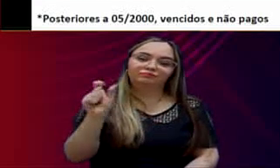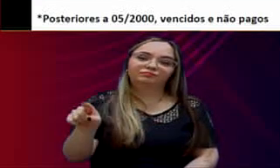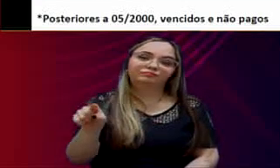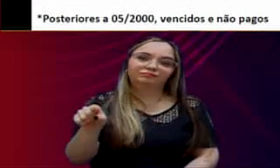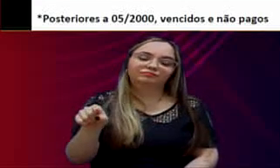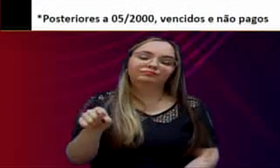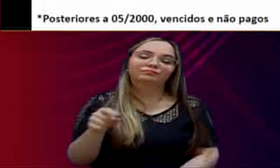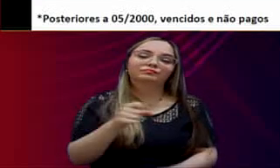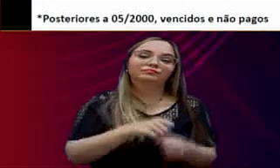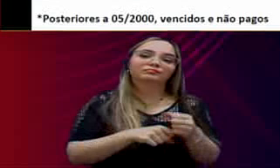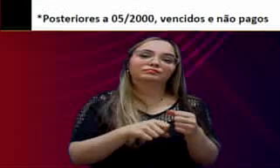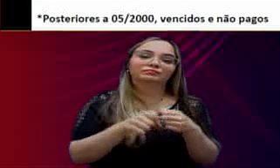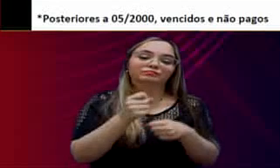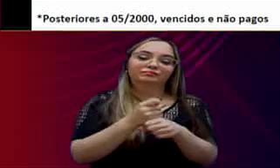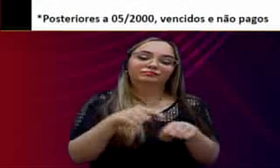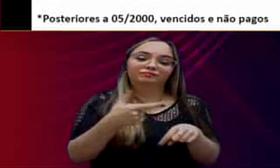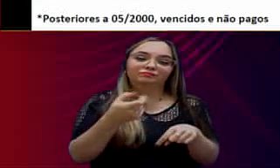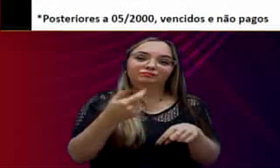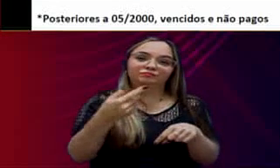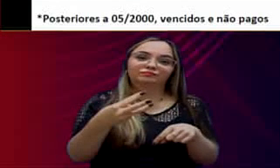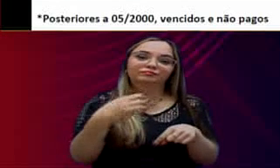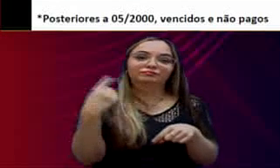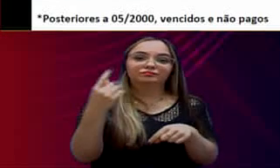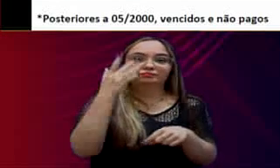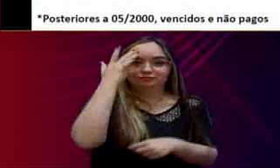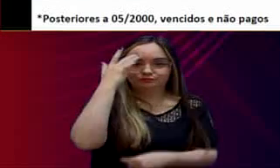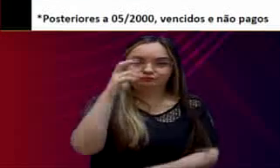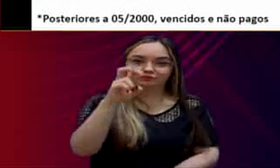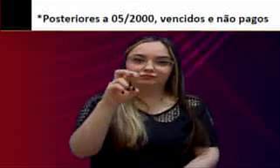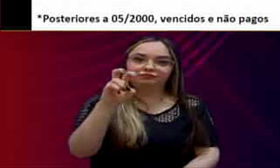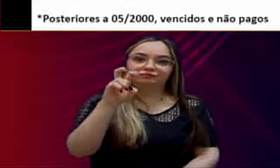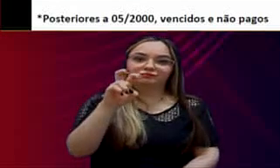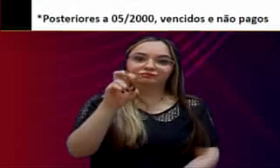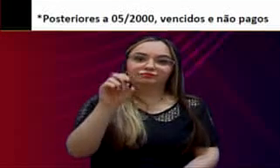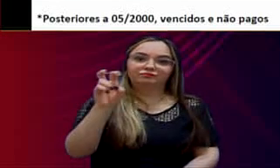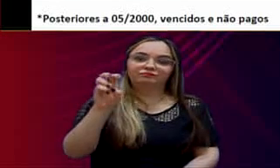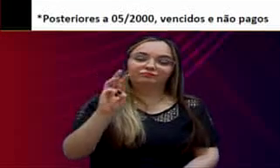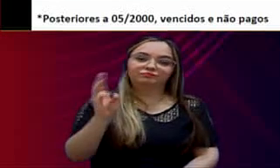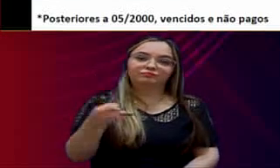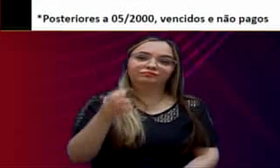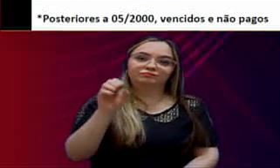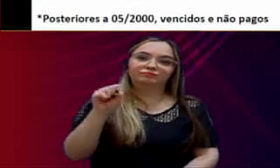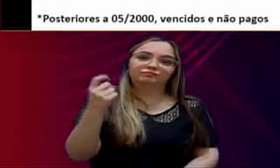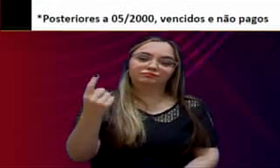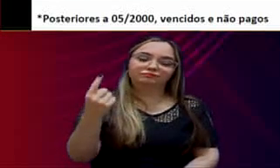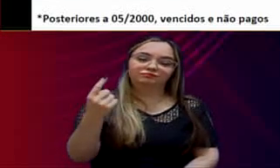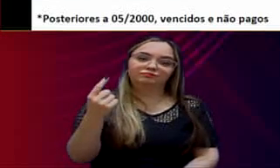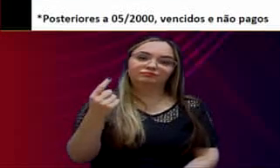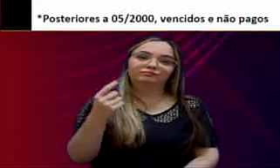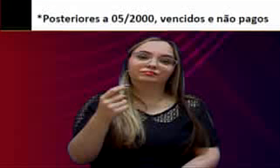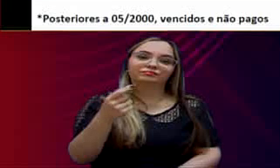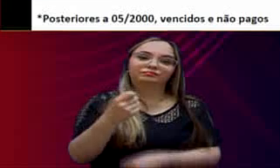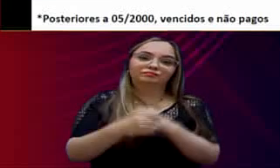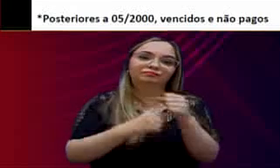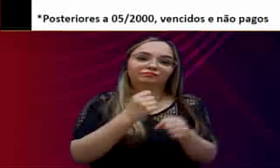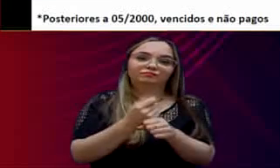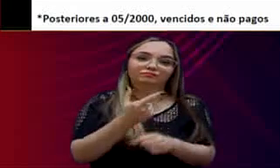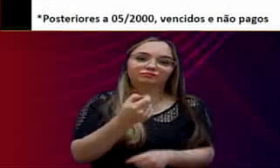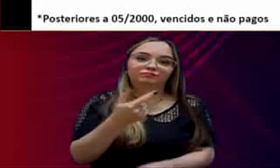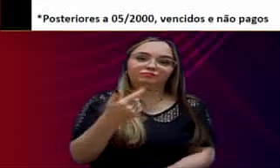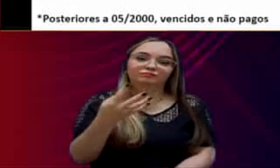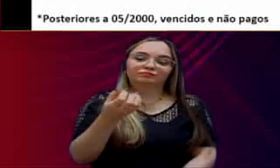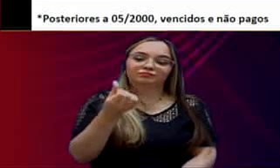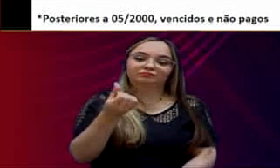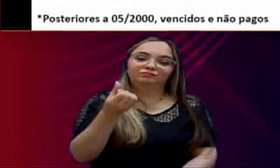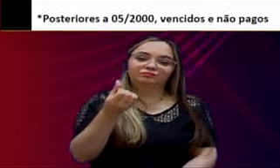mil em 2023 ela cresce para 505 milhões e 81 em 2024 639